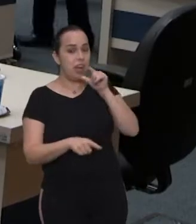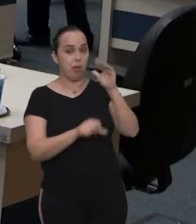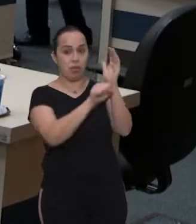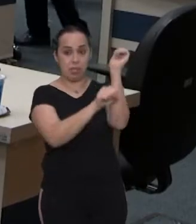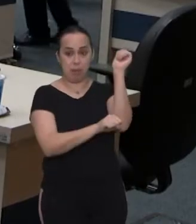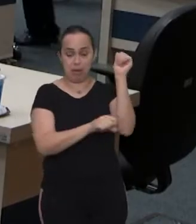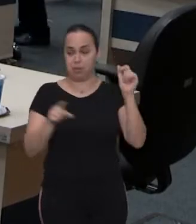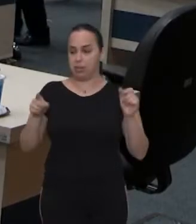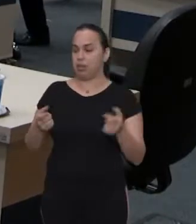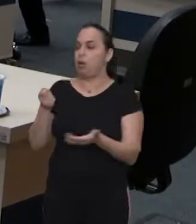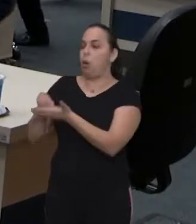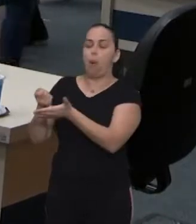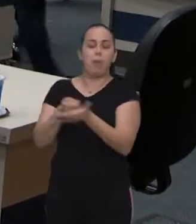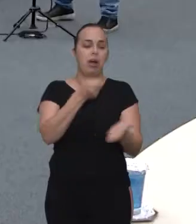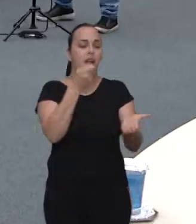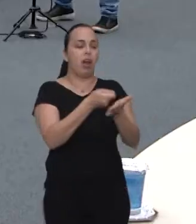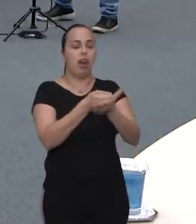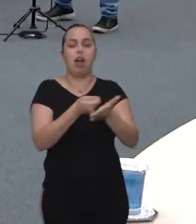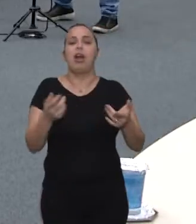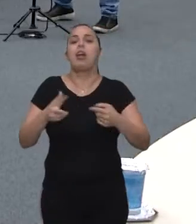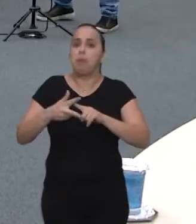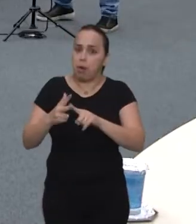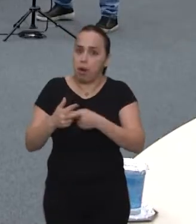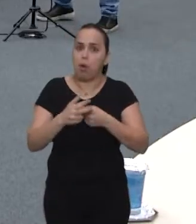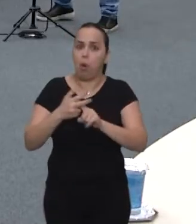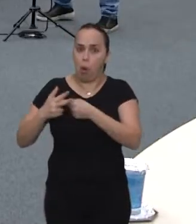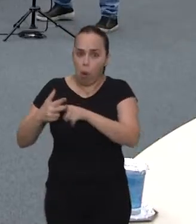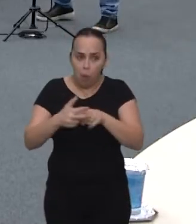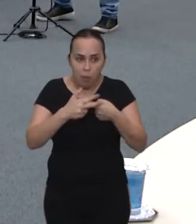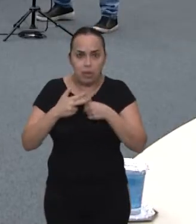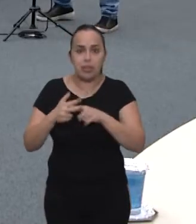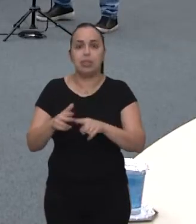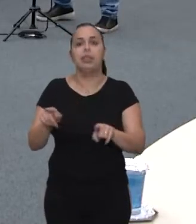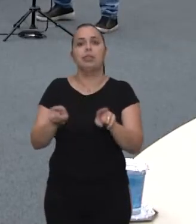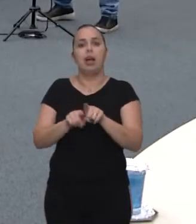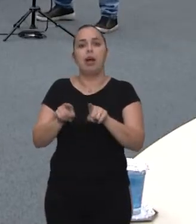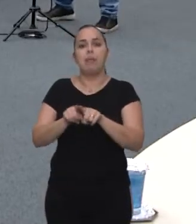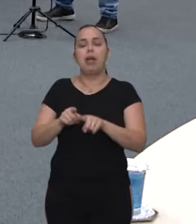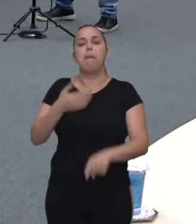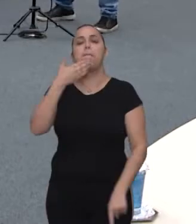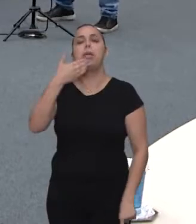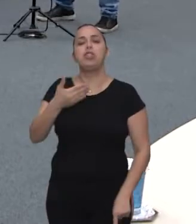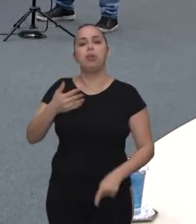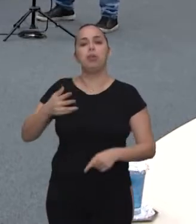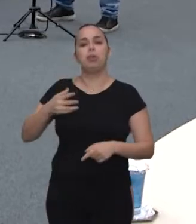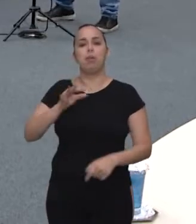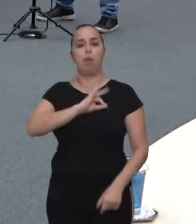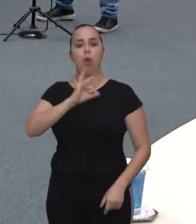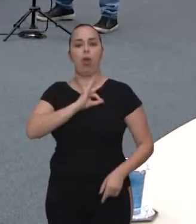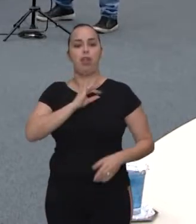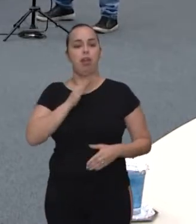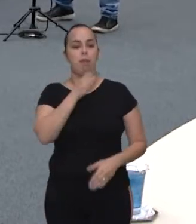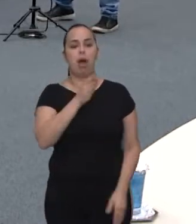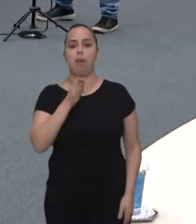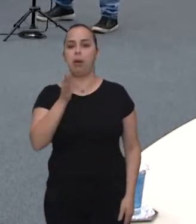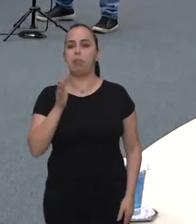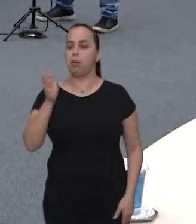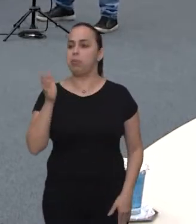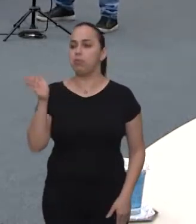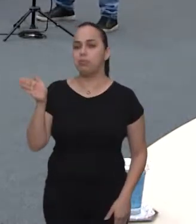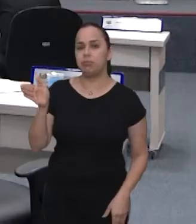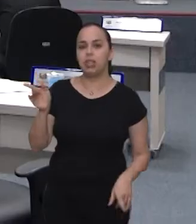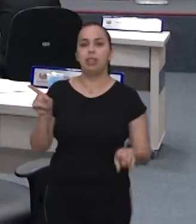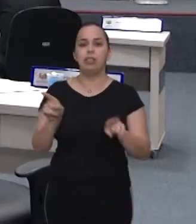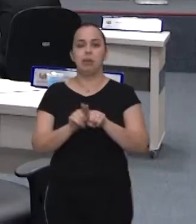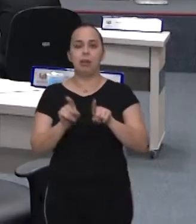de energia e distribuição de água para realizar reparos eventuais E também o pedido por ronda policial em bairros da